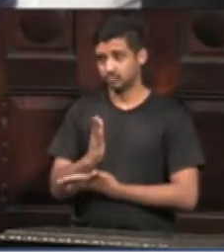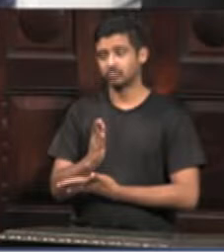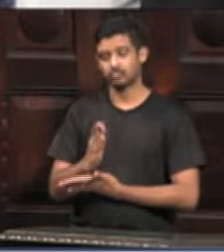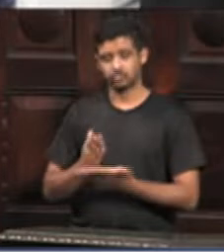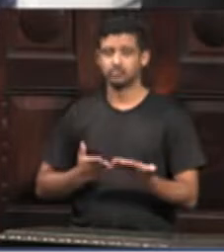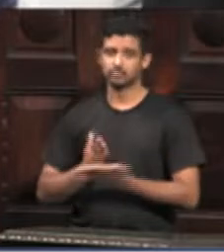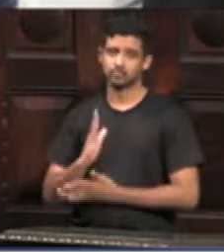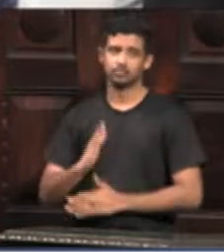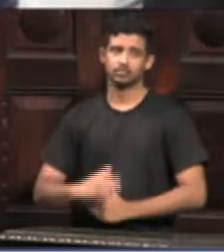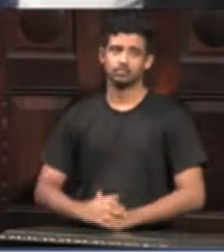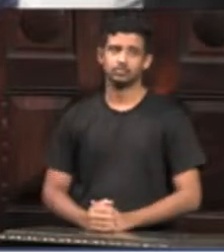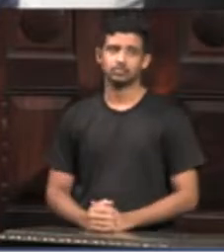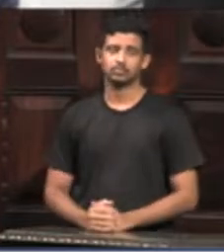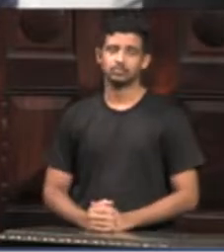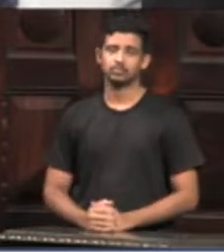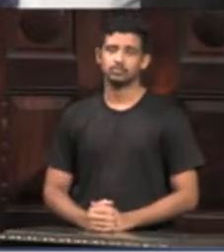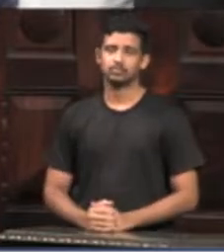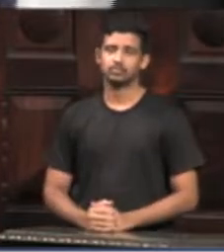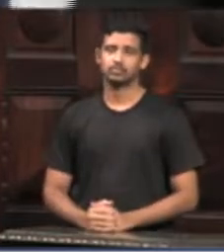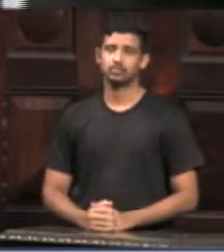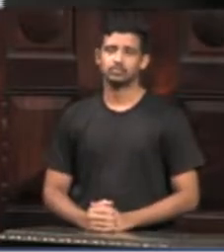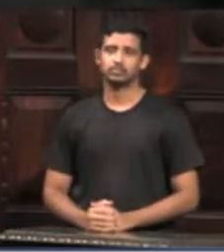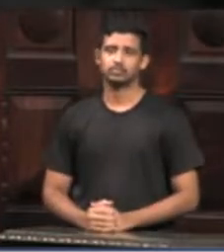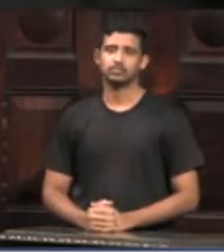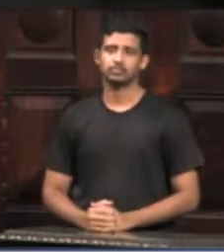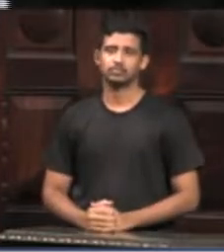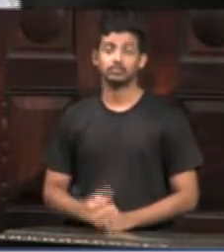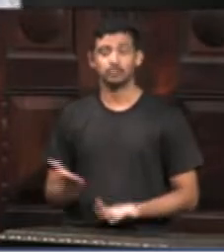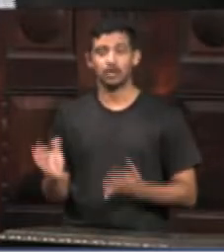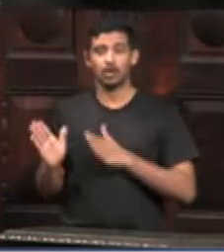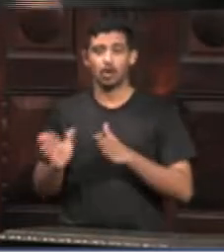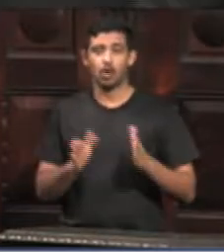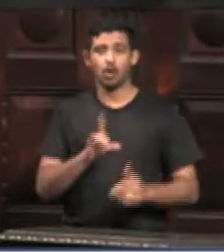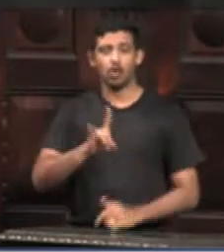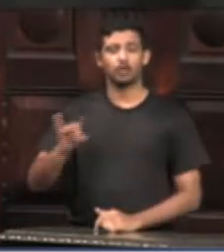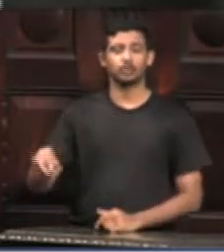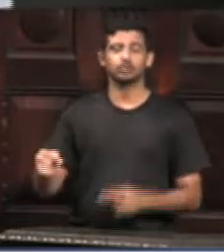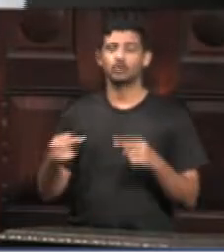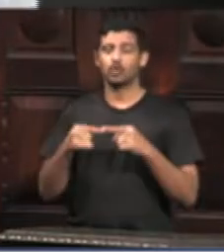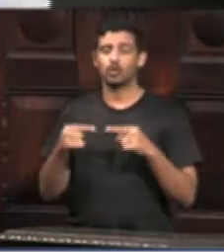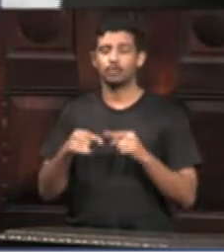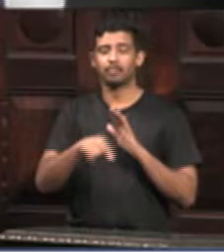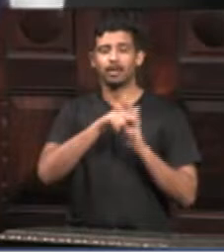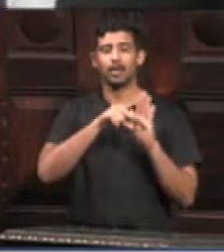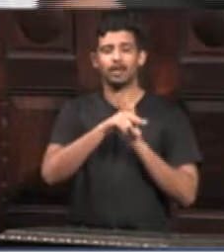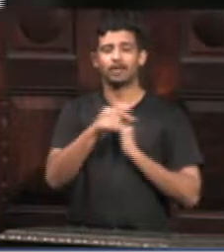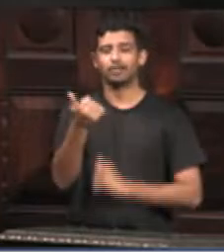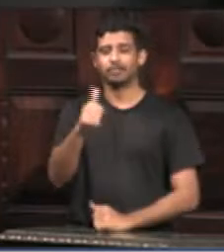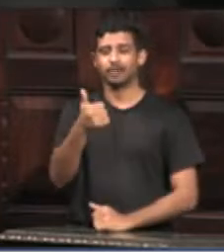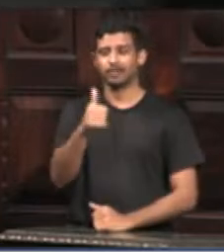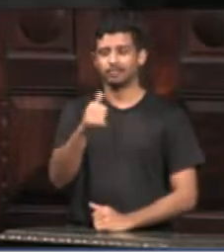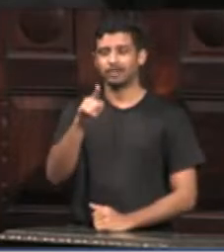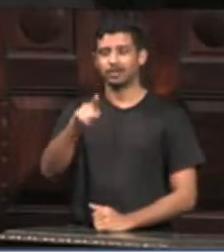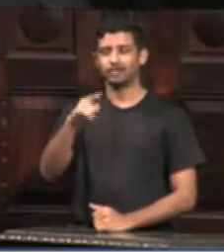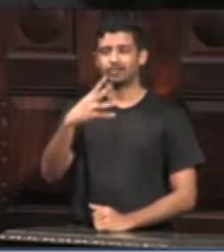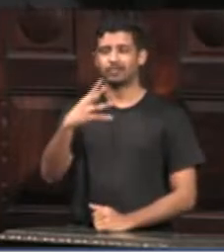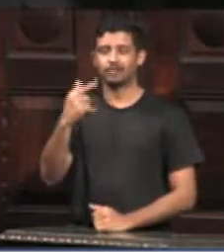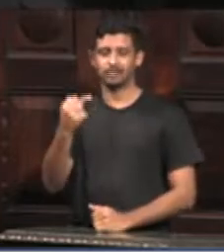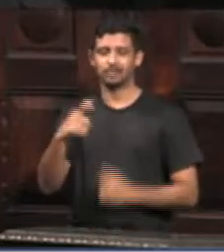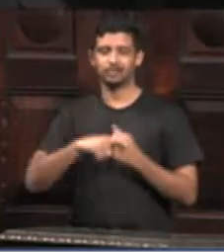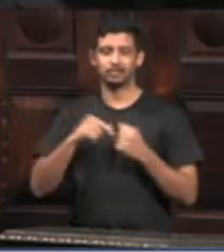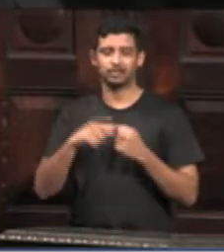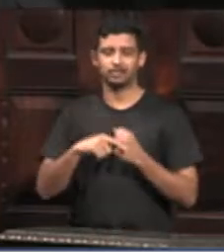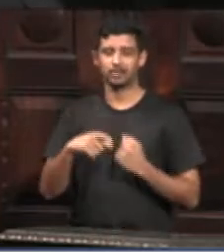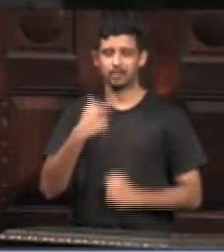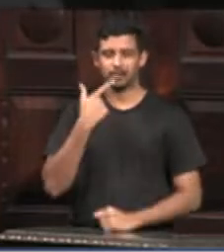estão. Aprovado. Incluídos na ordem do dia, de acordo com o parágrafo 1º do artigo 47 do Regimento Interno, em tramitação